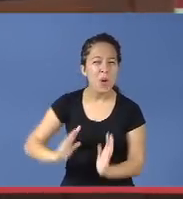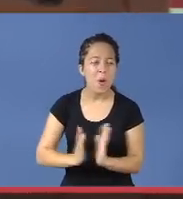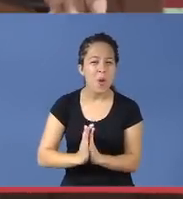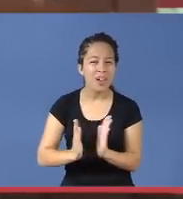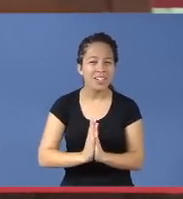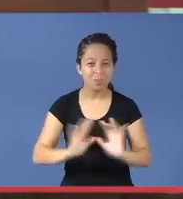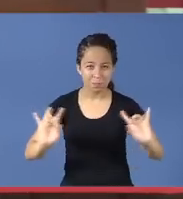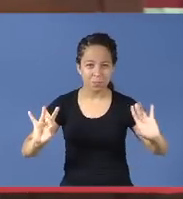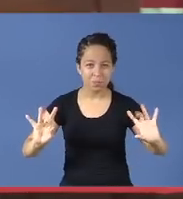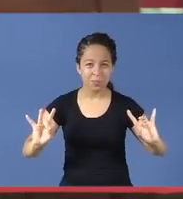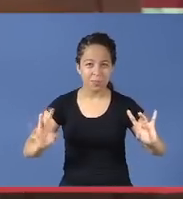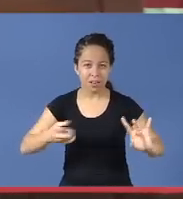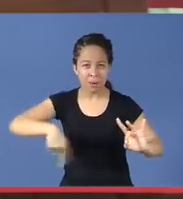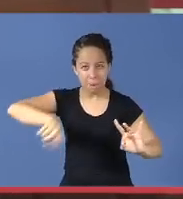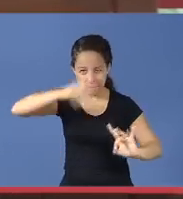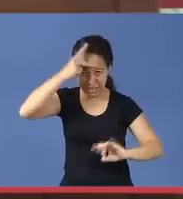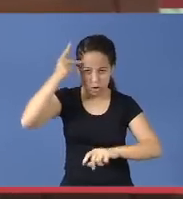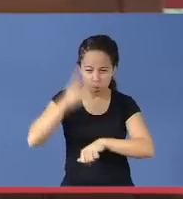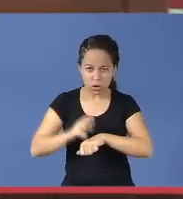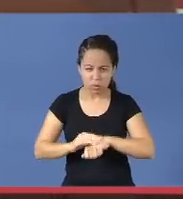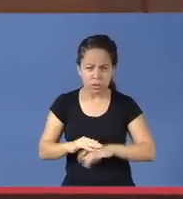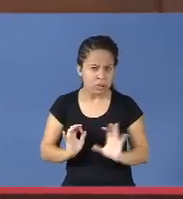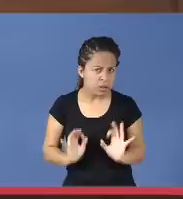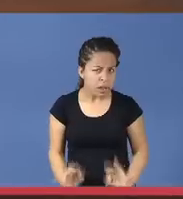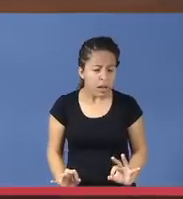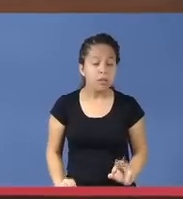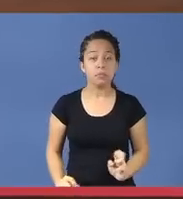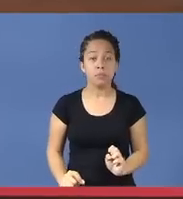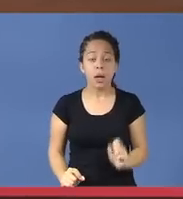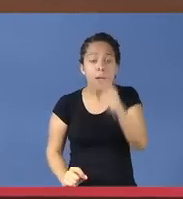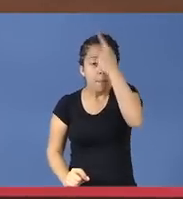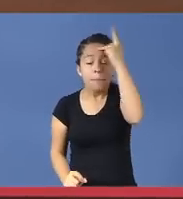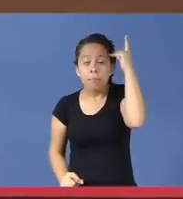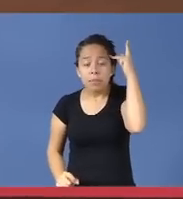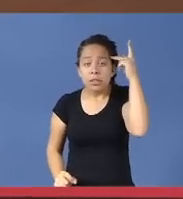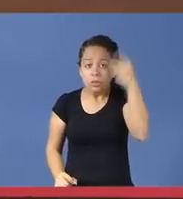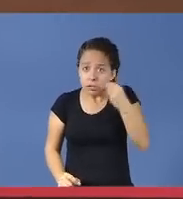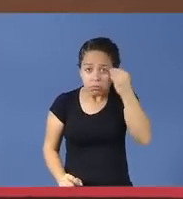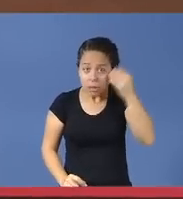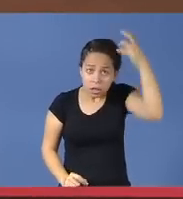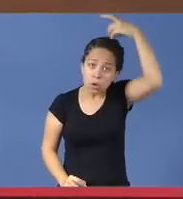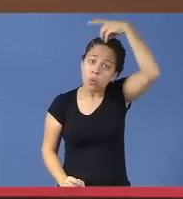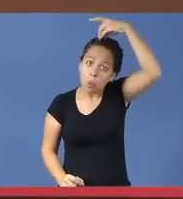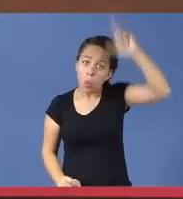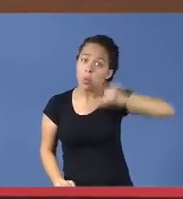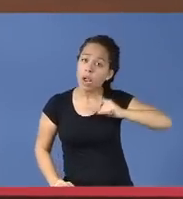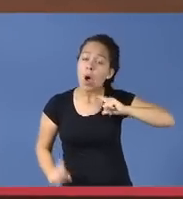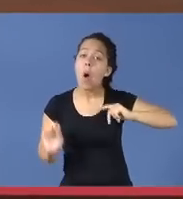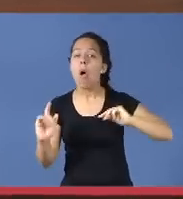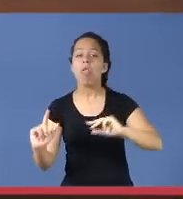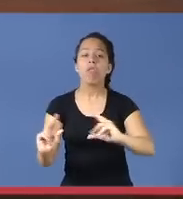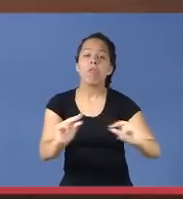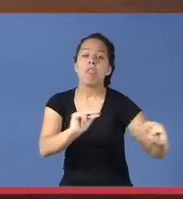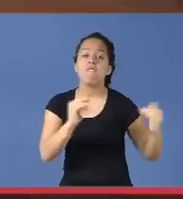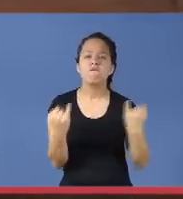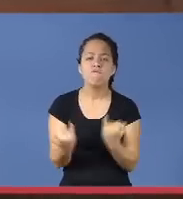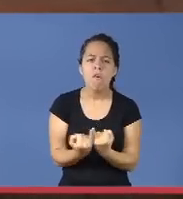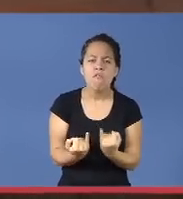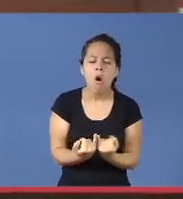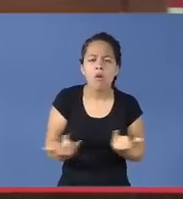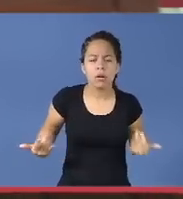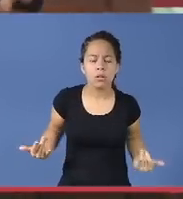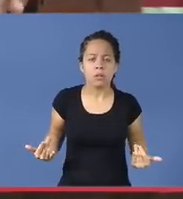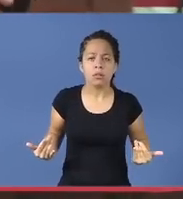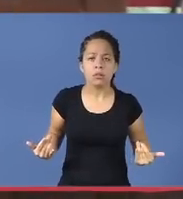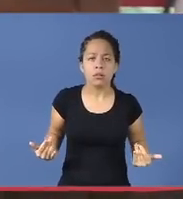que se ora pelos enfermos, está funcionando. A igreja está vivendo em função de dons espirituais ou de conversa. Os louvores